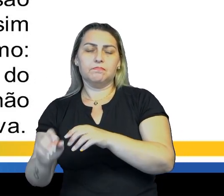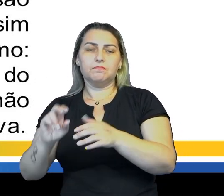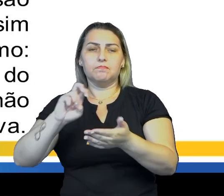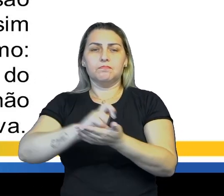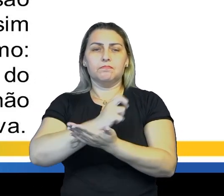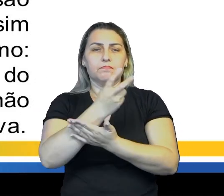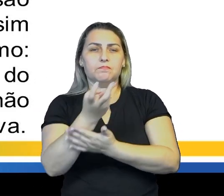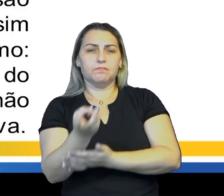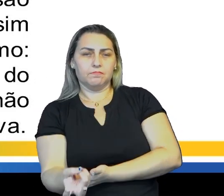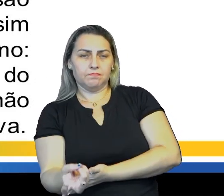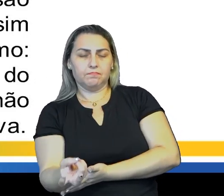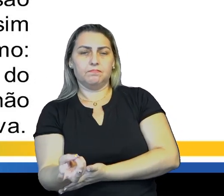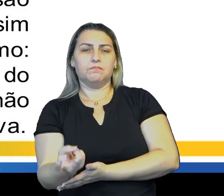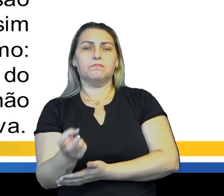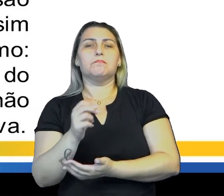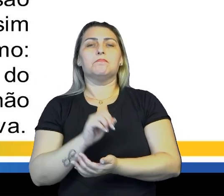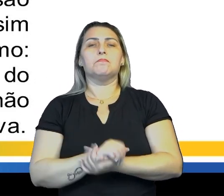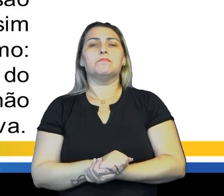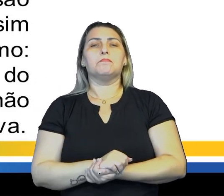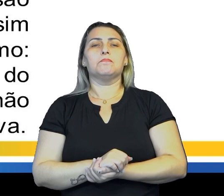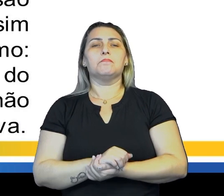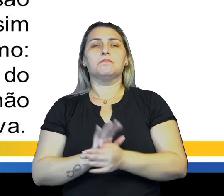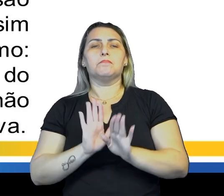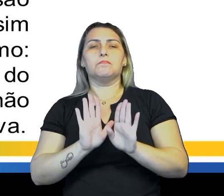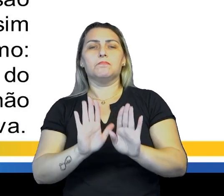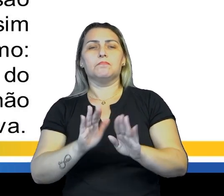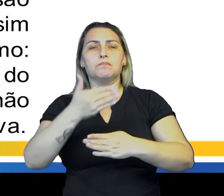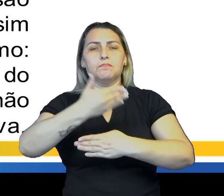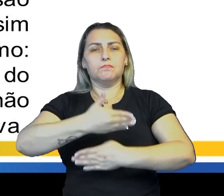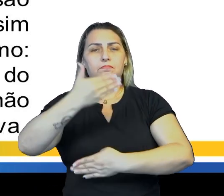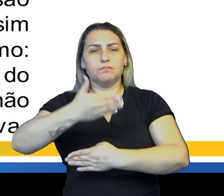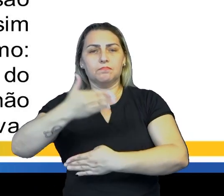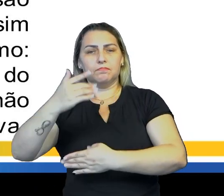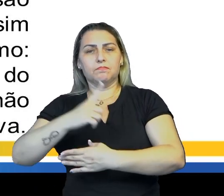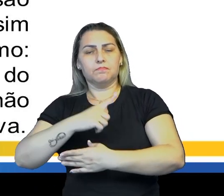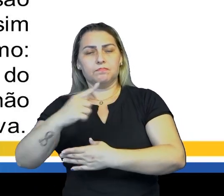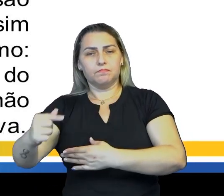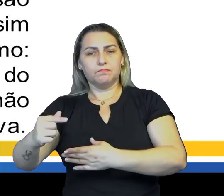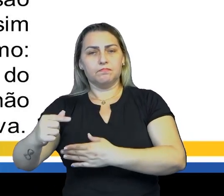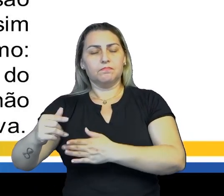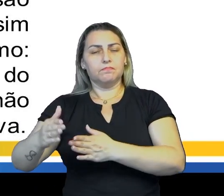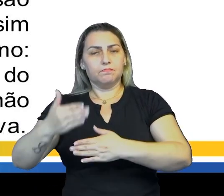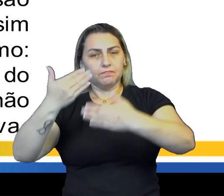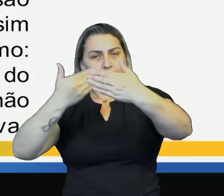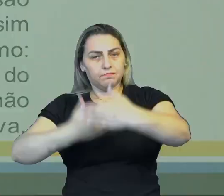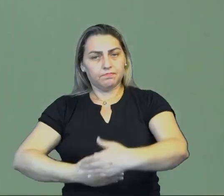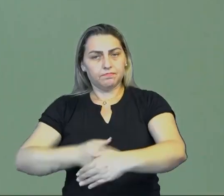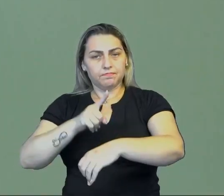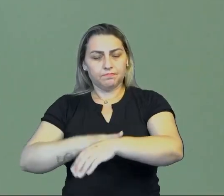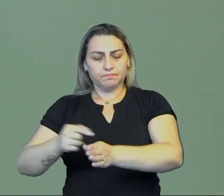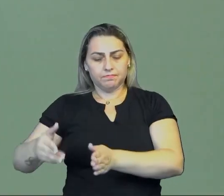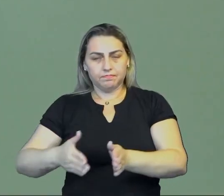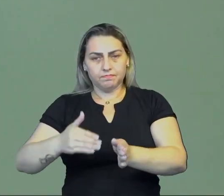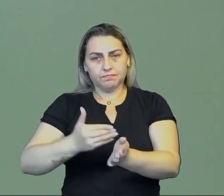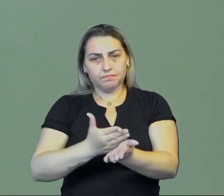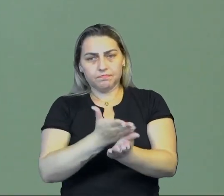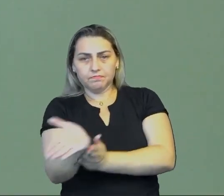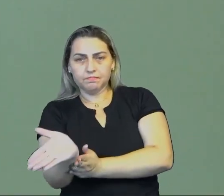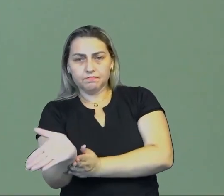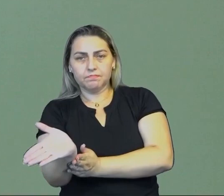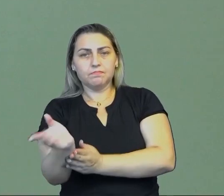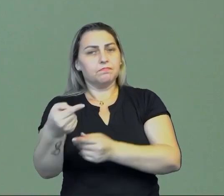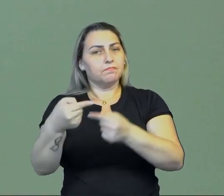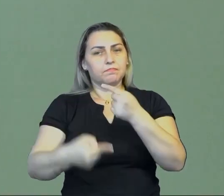derrubar o sarrafo e bastão não encostar nos obstáculos ou sair da zona de prova é aquilo que a